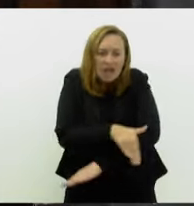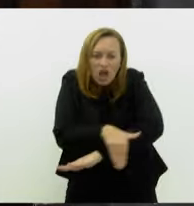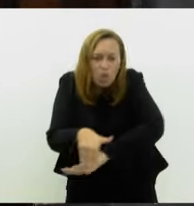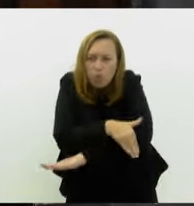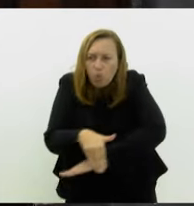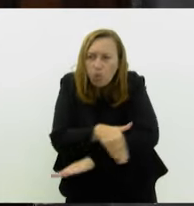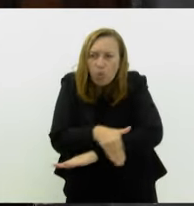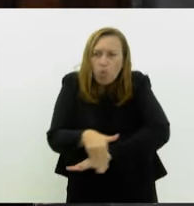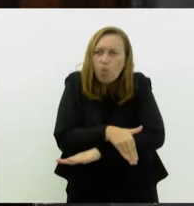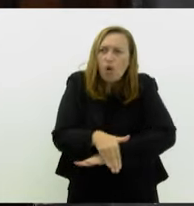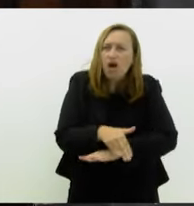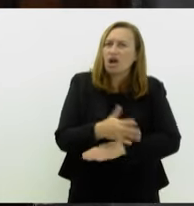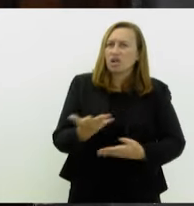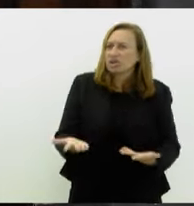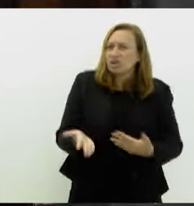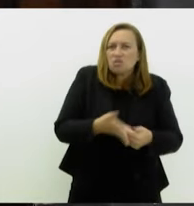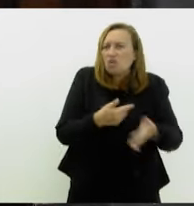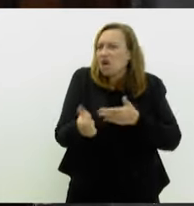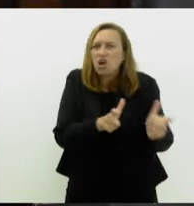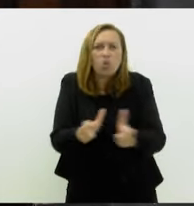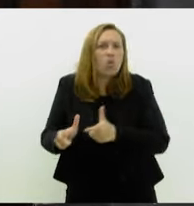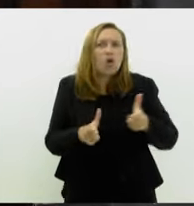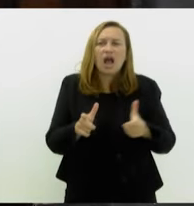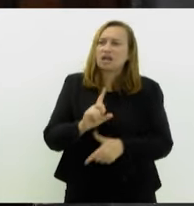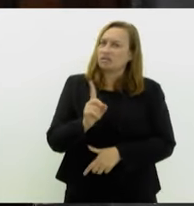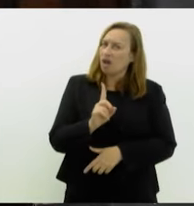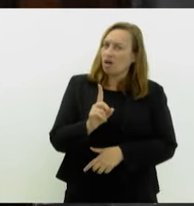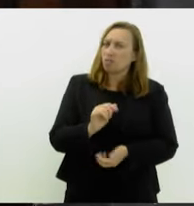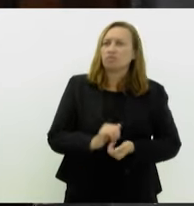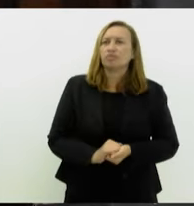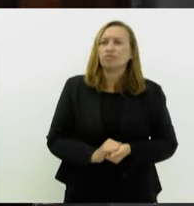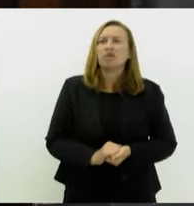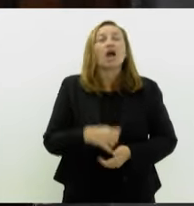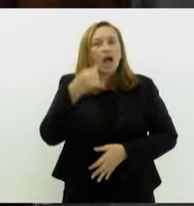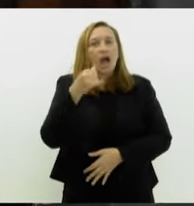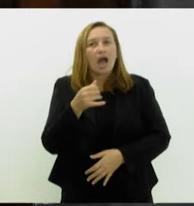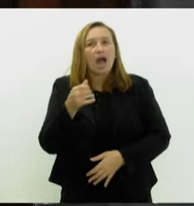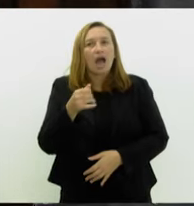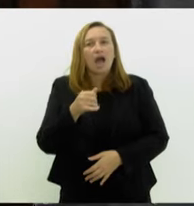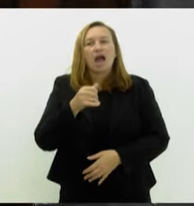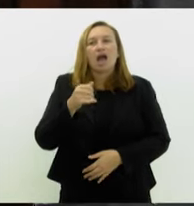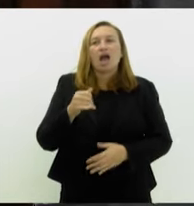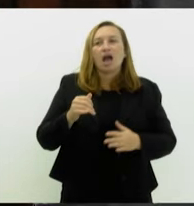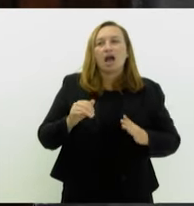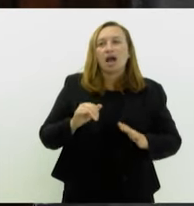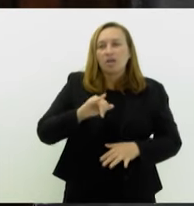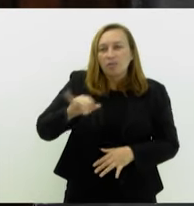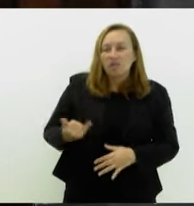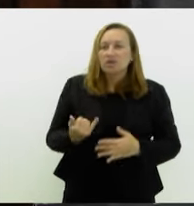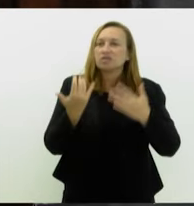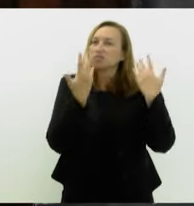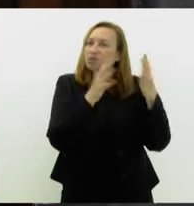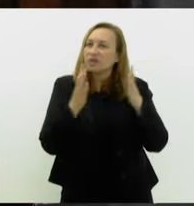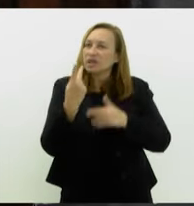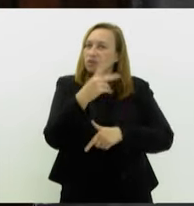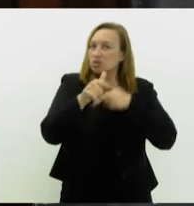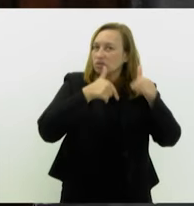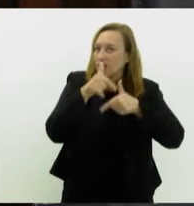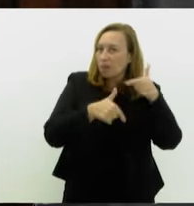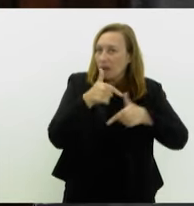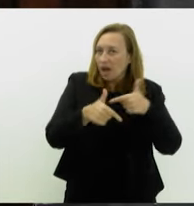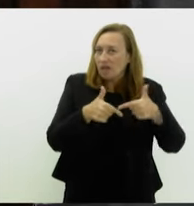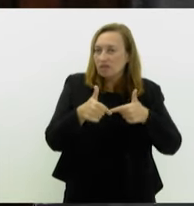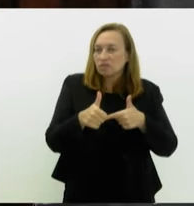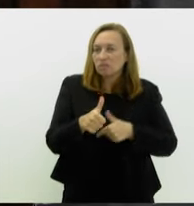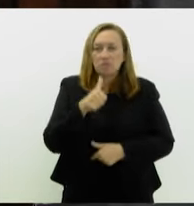a gente tem como esse último caso que Adriana cuidou brilhantemente eu tô aproveitando para elogiar o trabalho que você tá fazendo nesse ponto uma